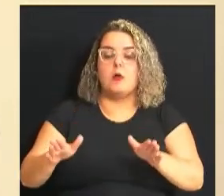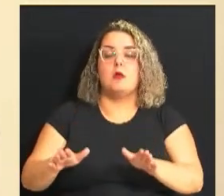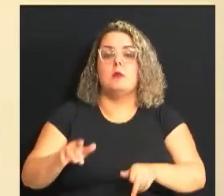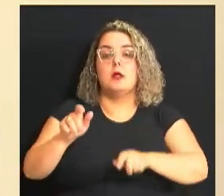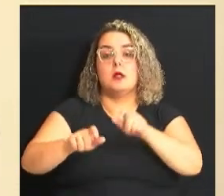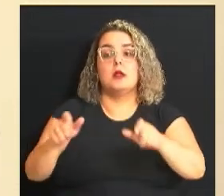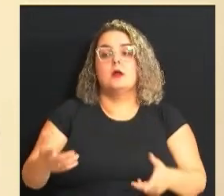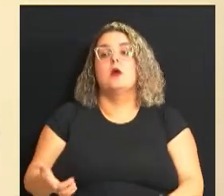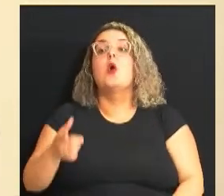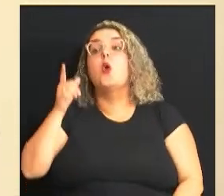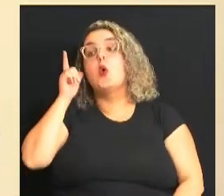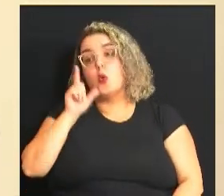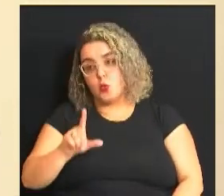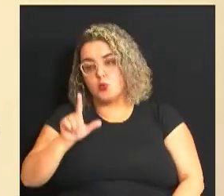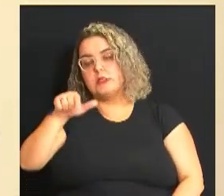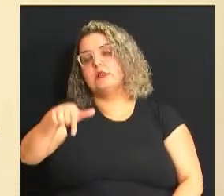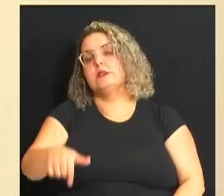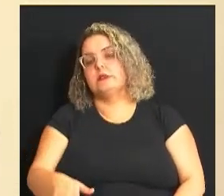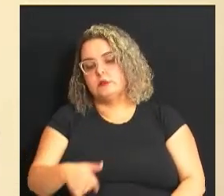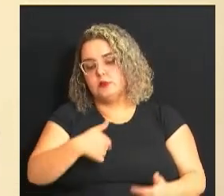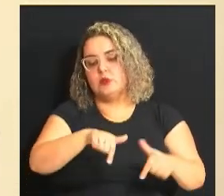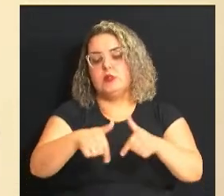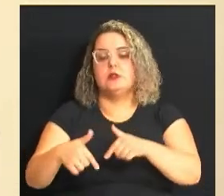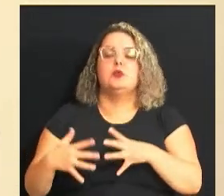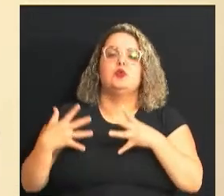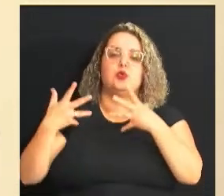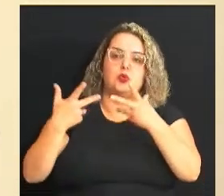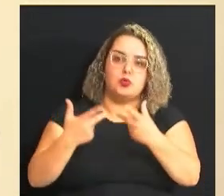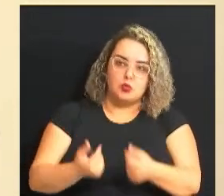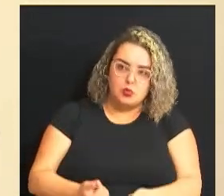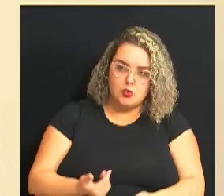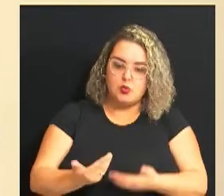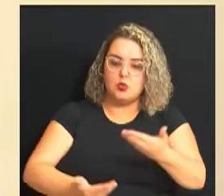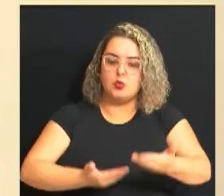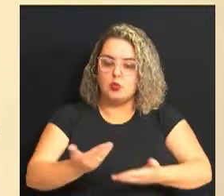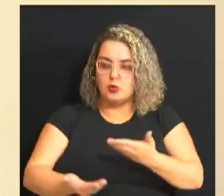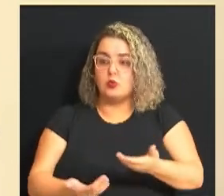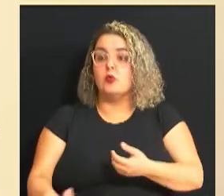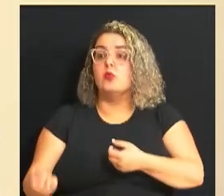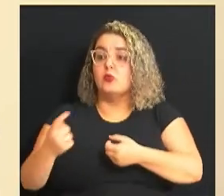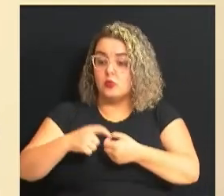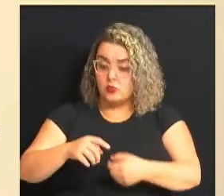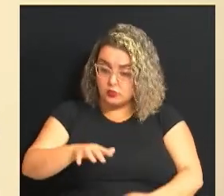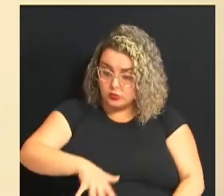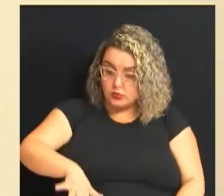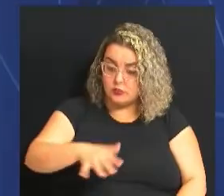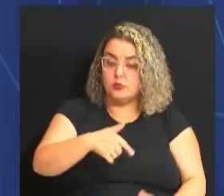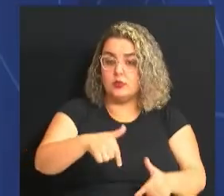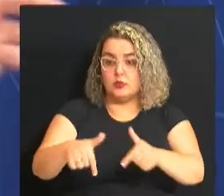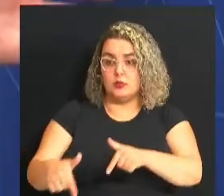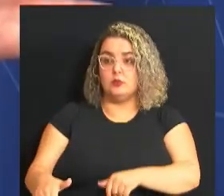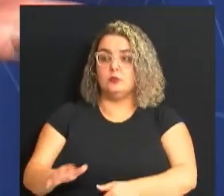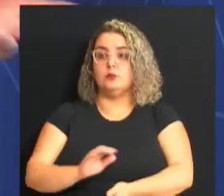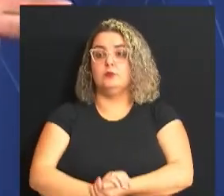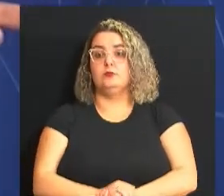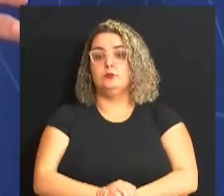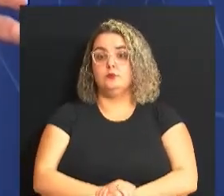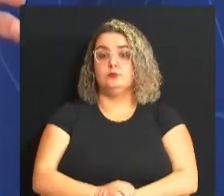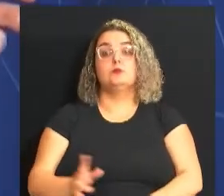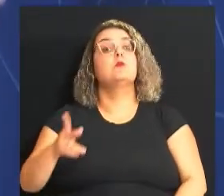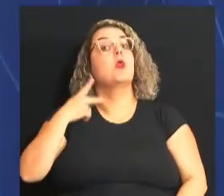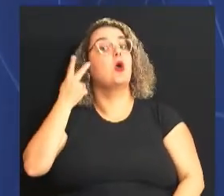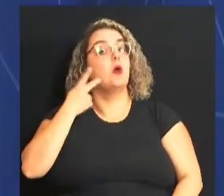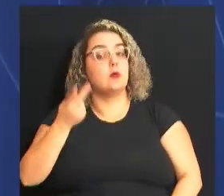pessoas consigam, depois desse trabalho todo para eles ali, voltar novamente ao curso, ao trabalho. O parlamentar